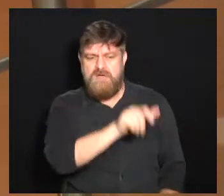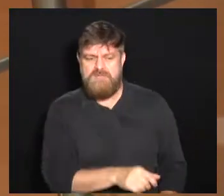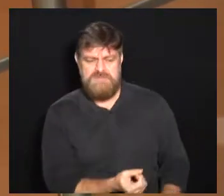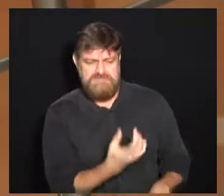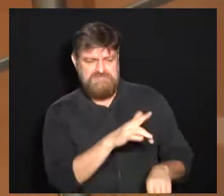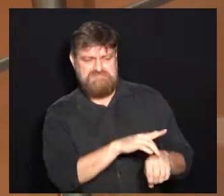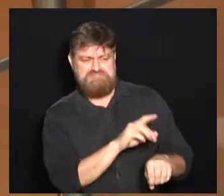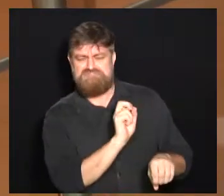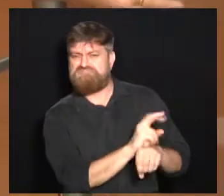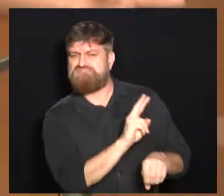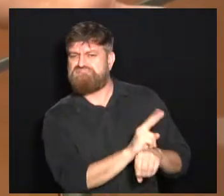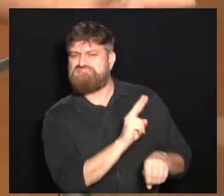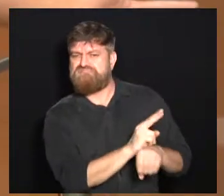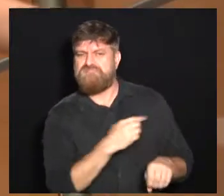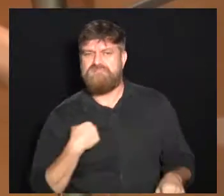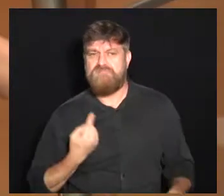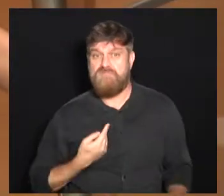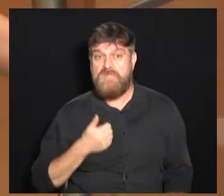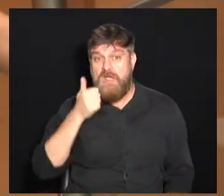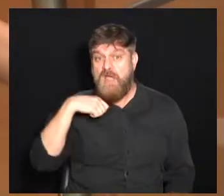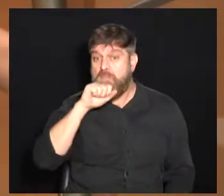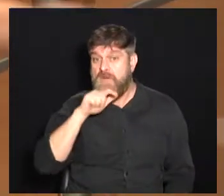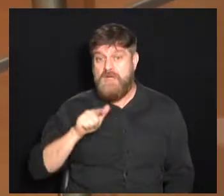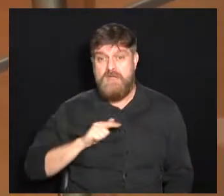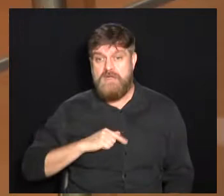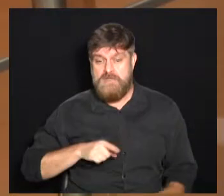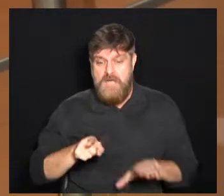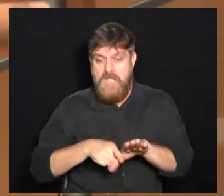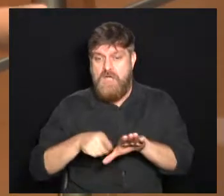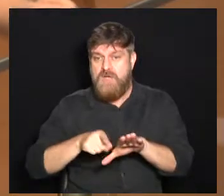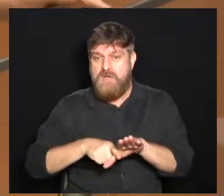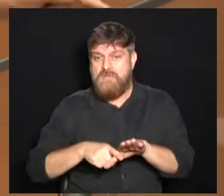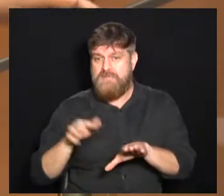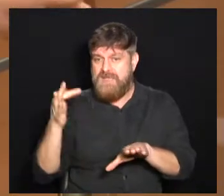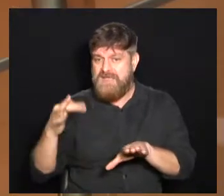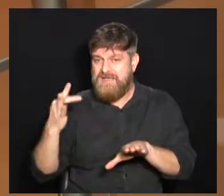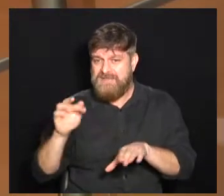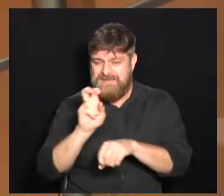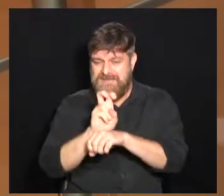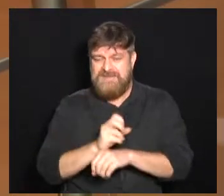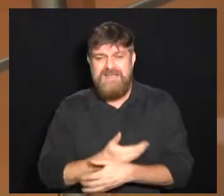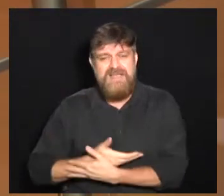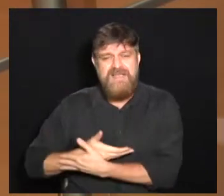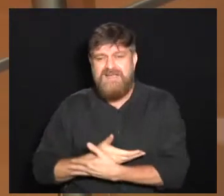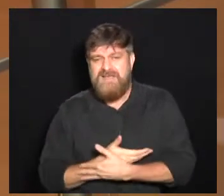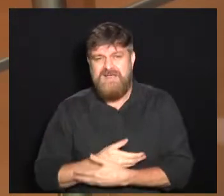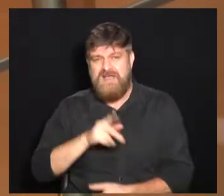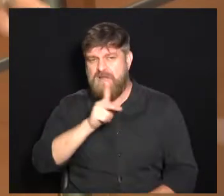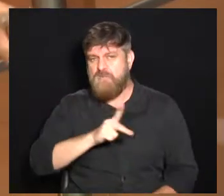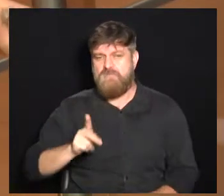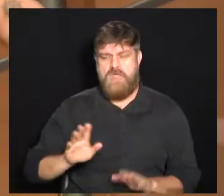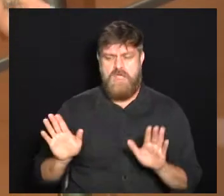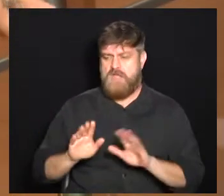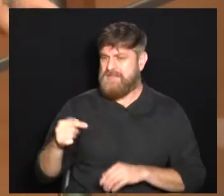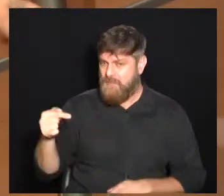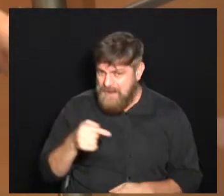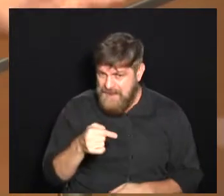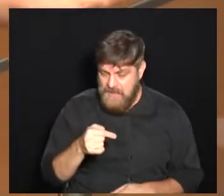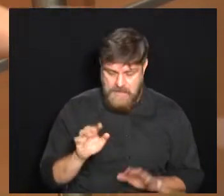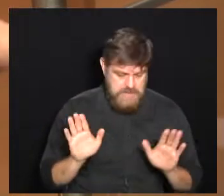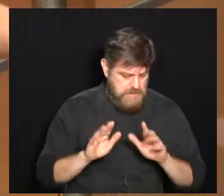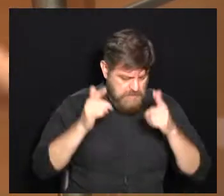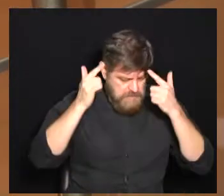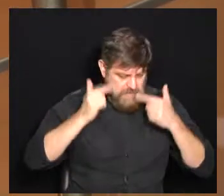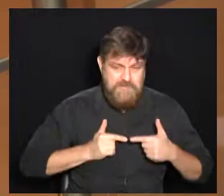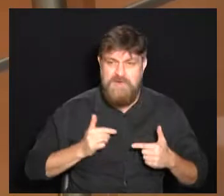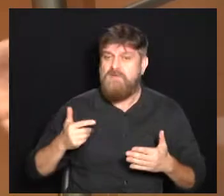Tem mães lá, que eu já estou com o relato de uma criança com o pé machucado, que machucou na creche, e a professora falou que não foi lá dentro. Então,